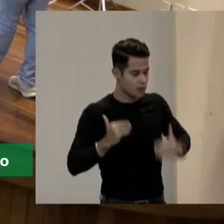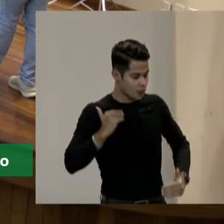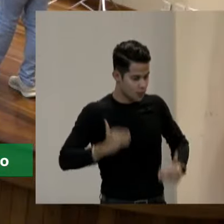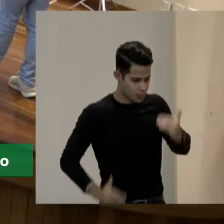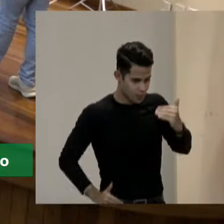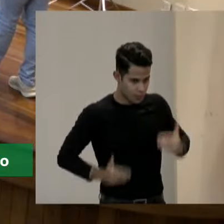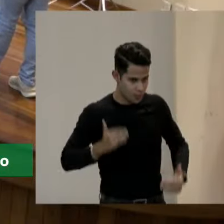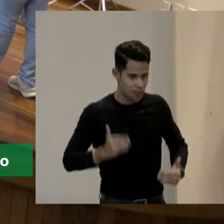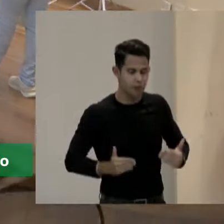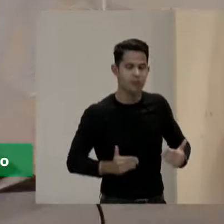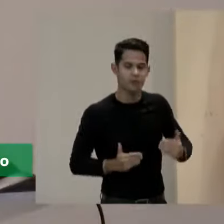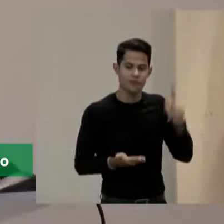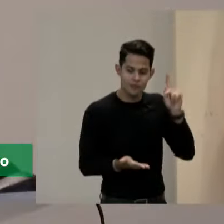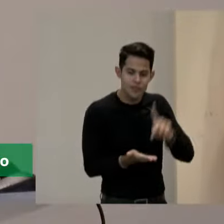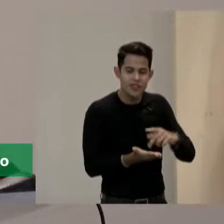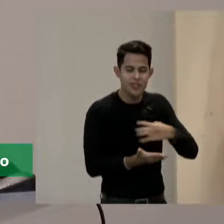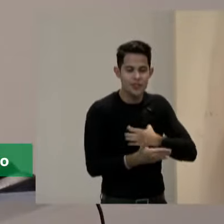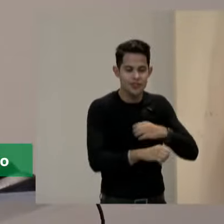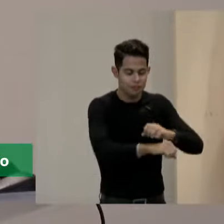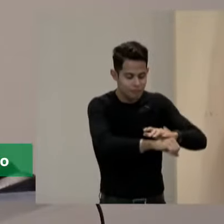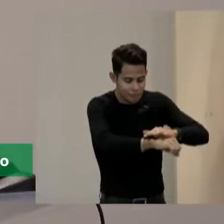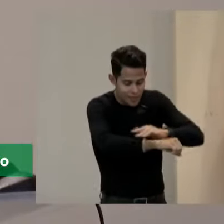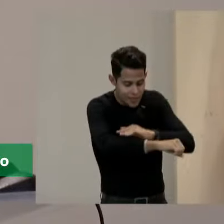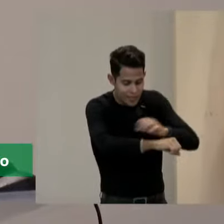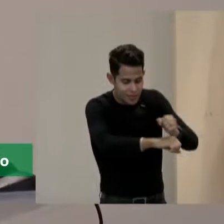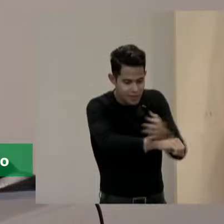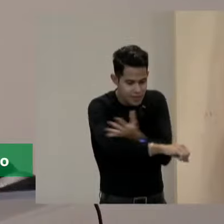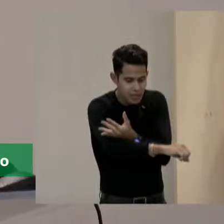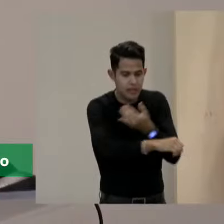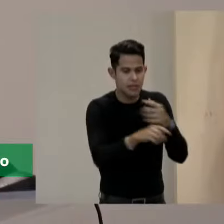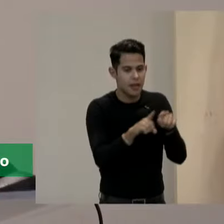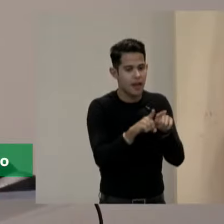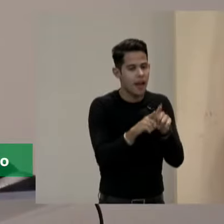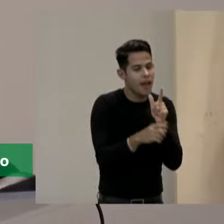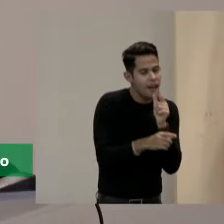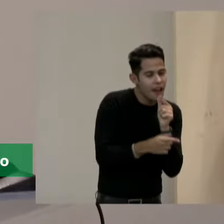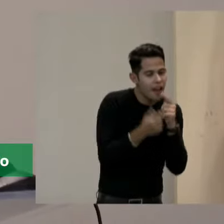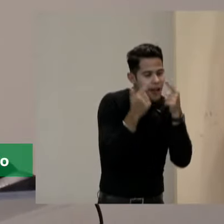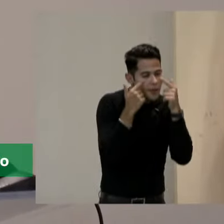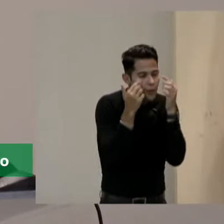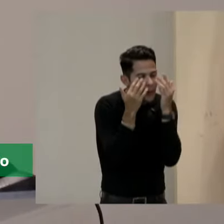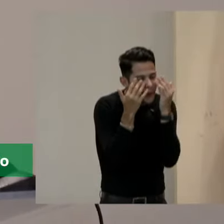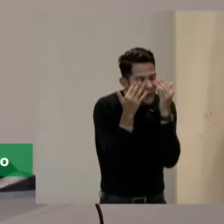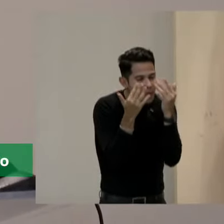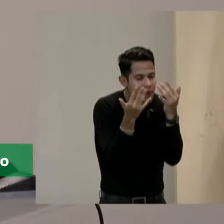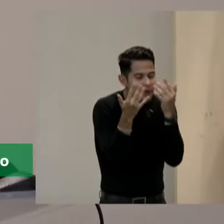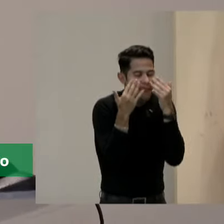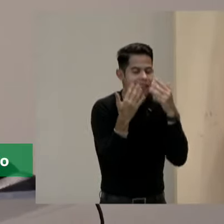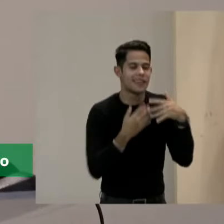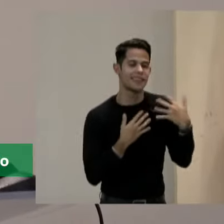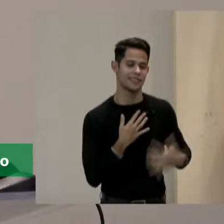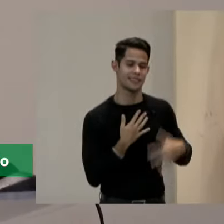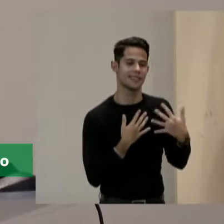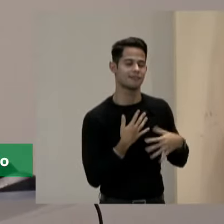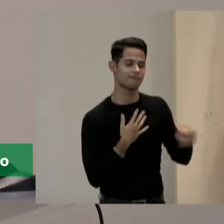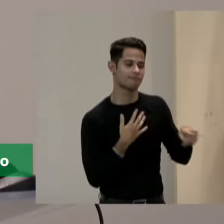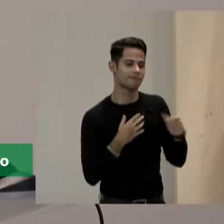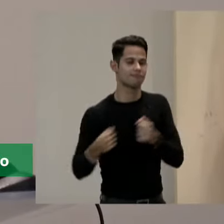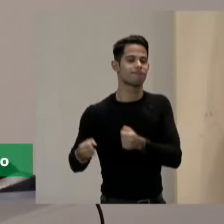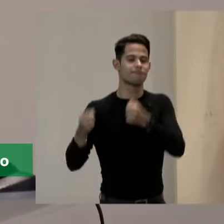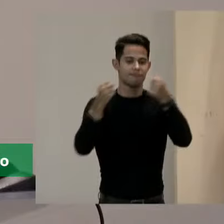o arrepio de ouvir você falando, os olhos marejados, né? Então ainda isso é uma potência,